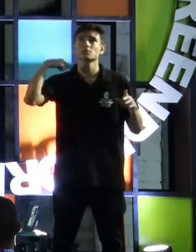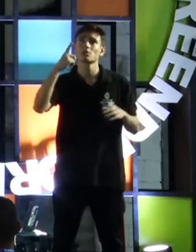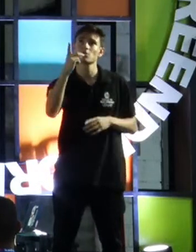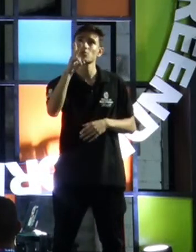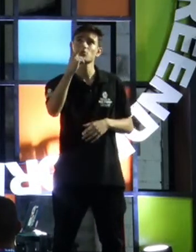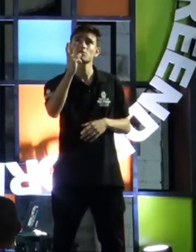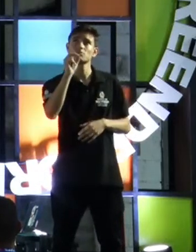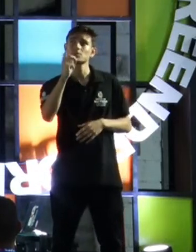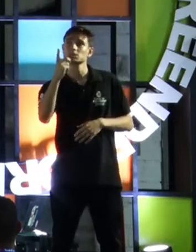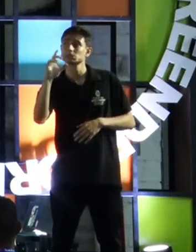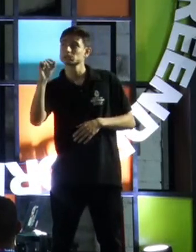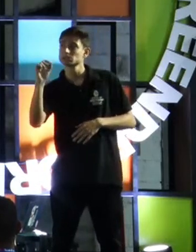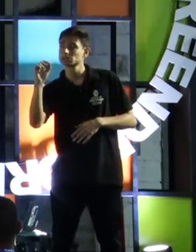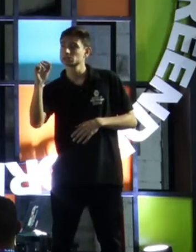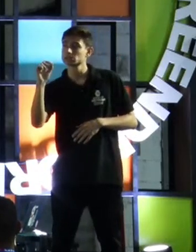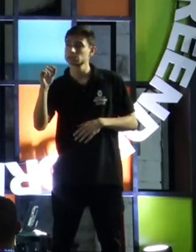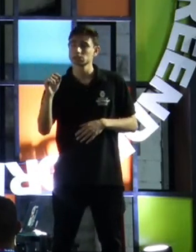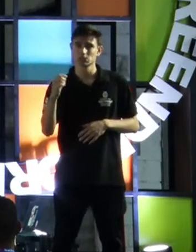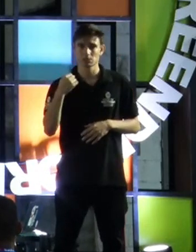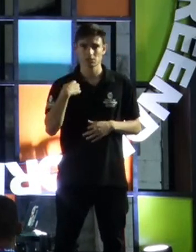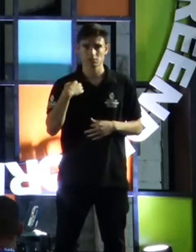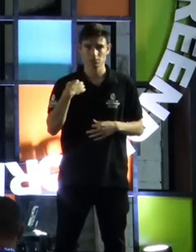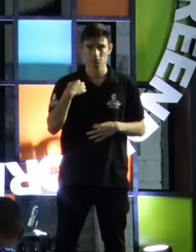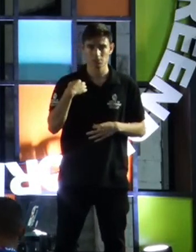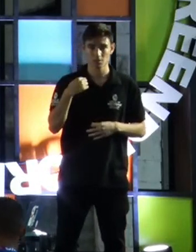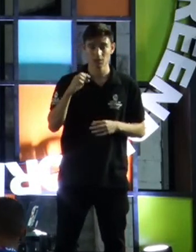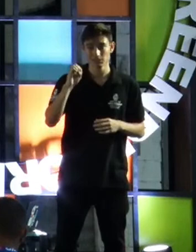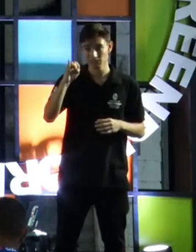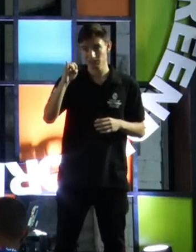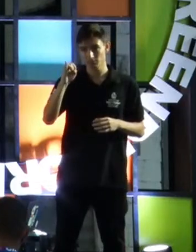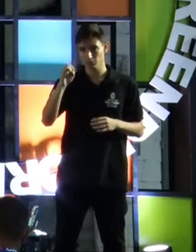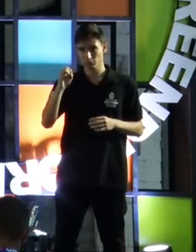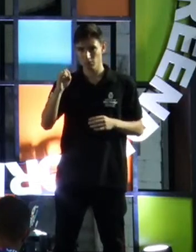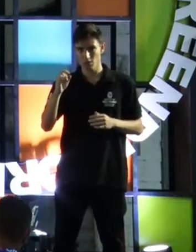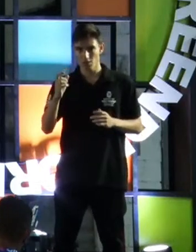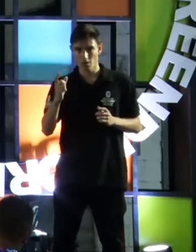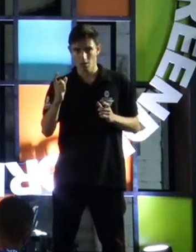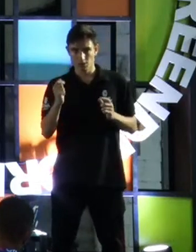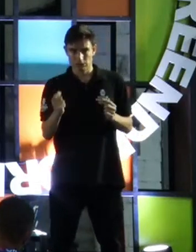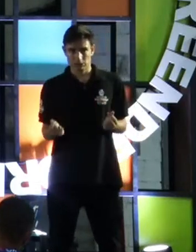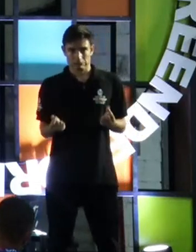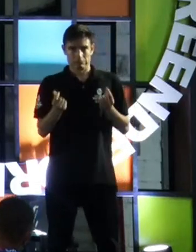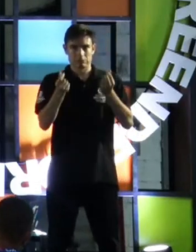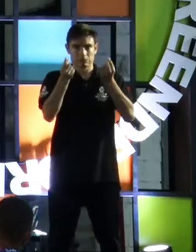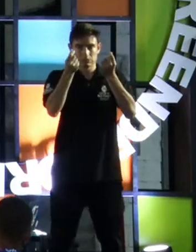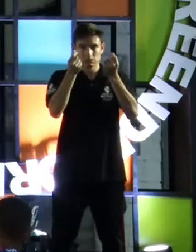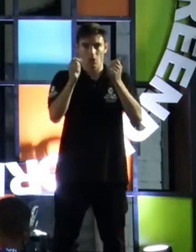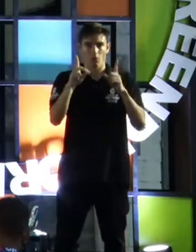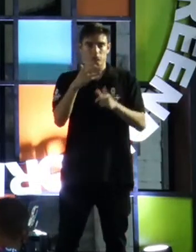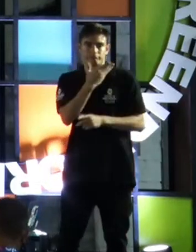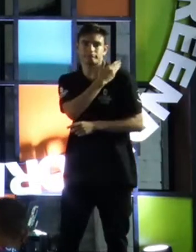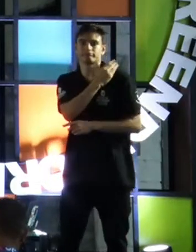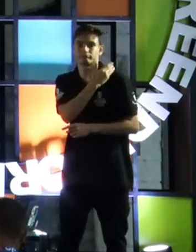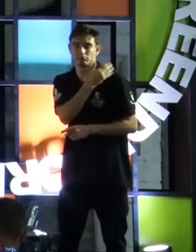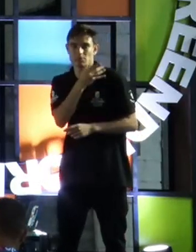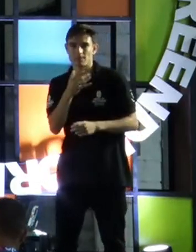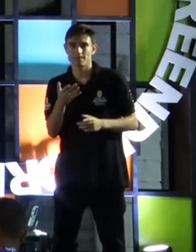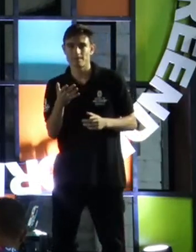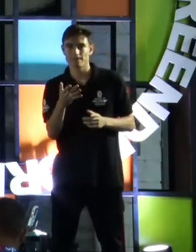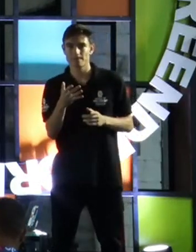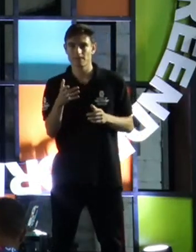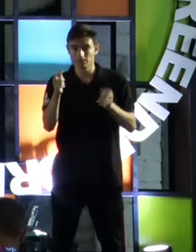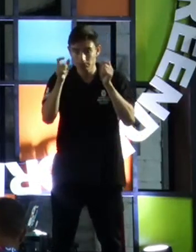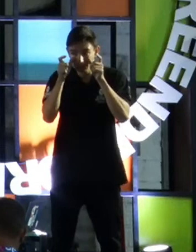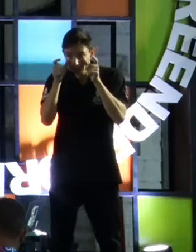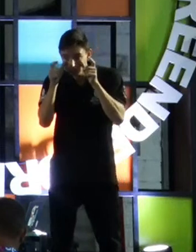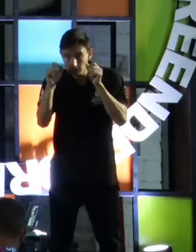2010. E ou você era porco capitalista, ou você era ongueiro, assim, naquela acepção bem preconceituosa da palavra. A galera